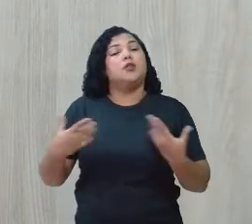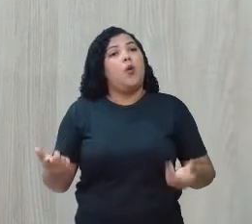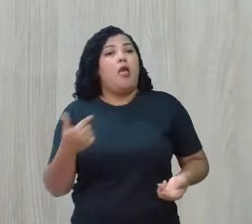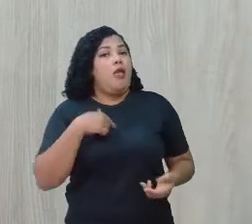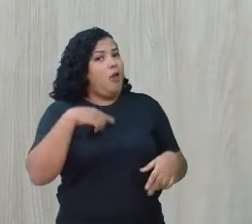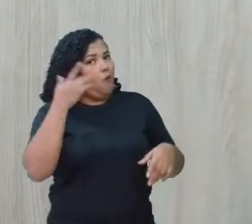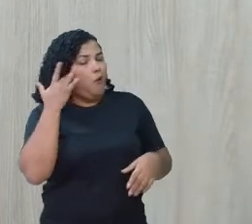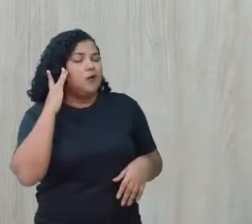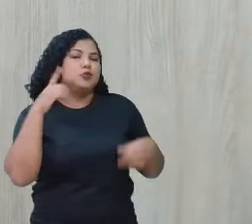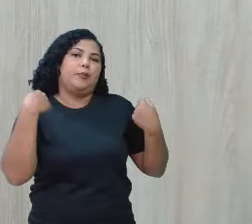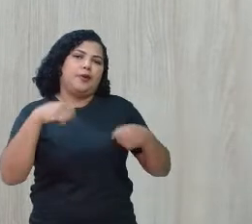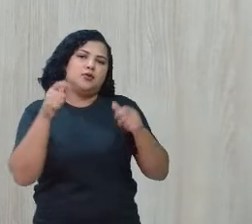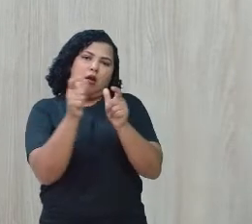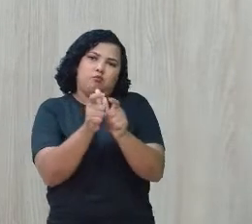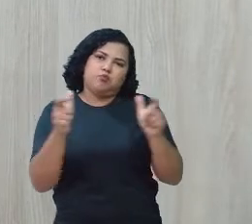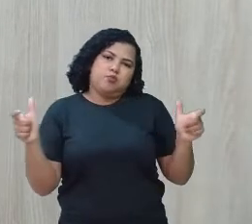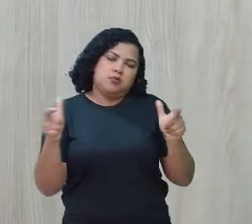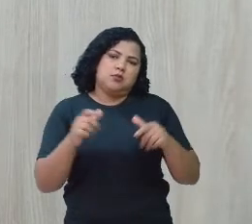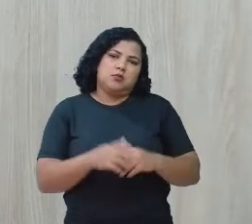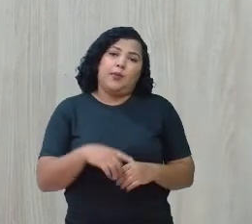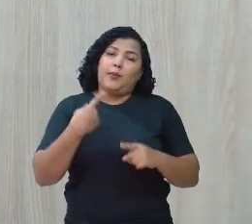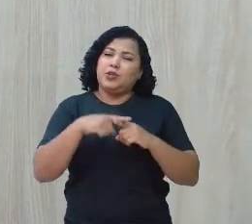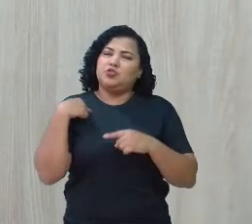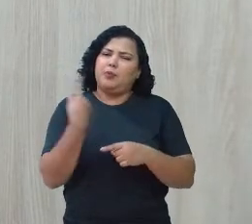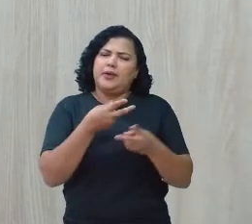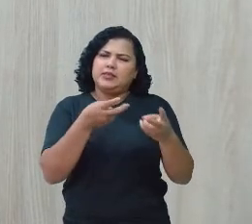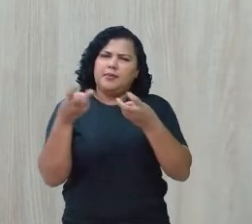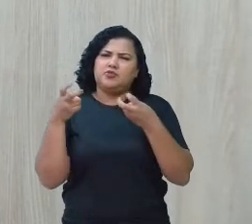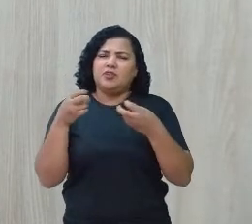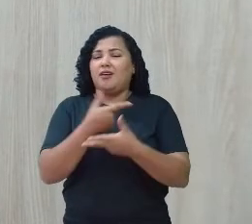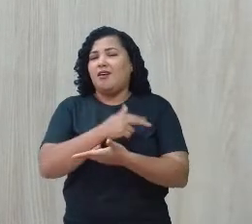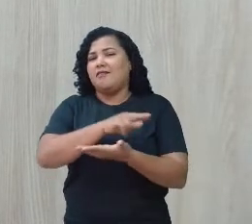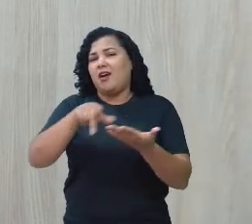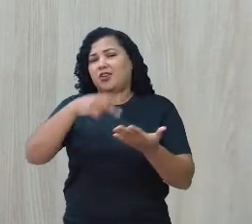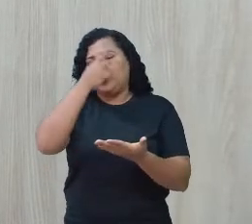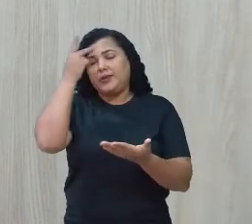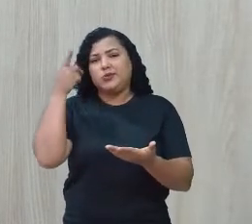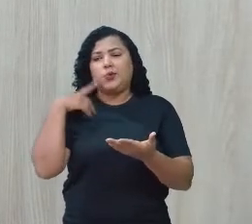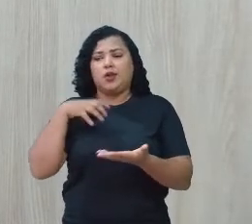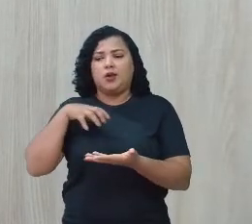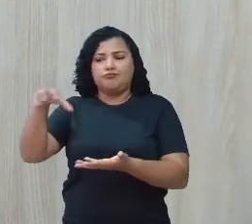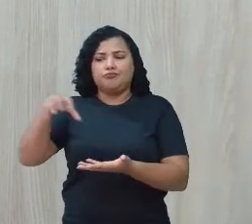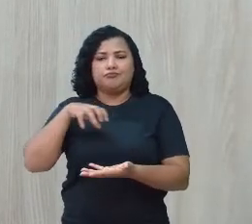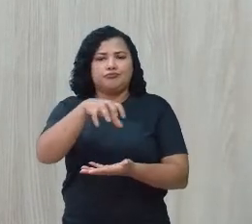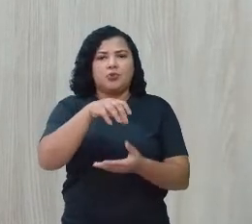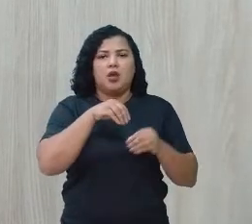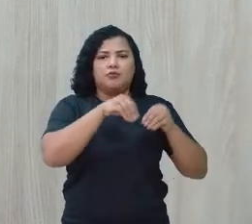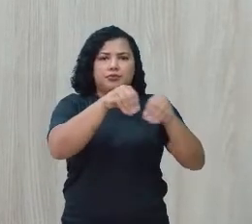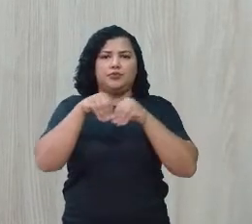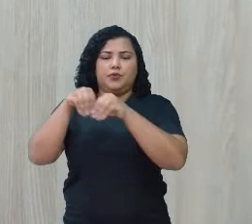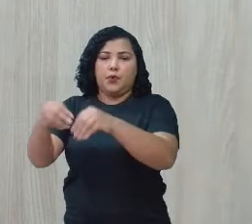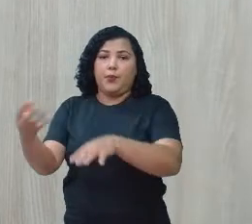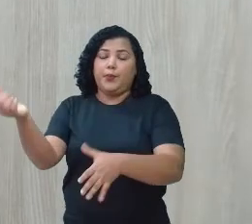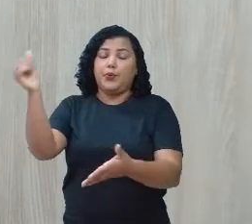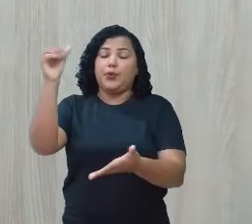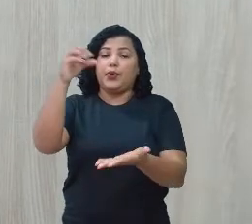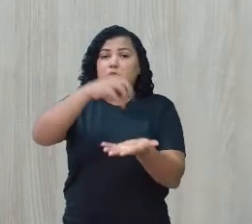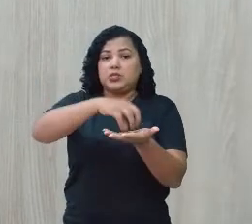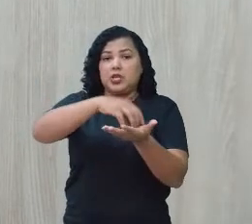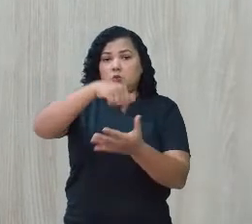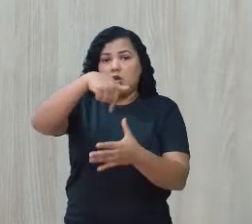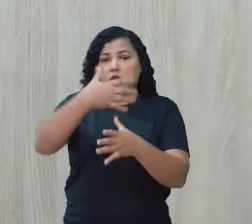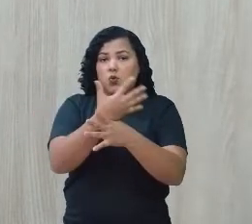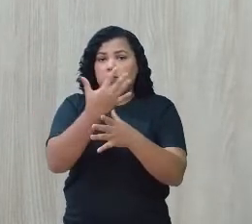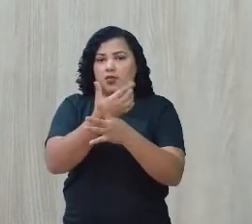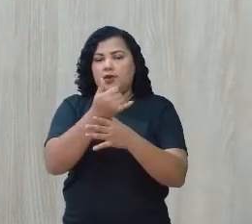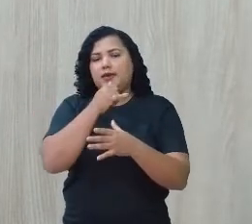professor? Porque a gente percebe que muitas pessoas que às vezes se deslocam para o Recife, o centro do Recife, elas vêm das cidades